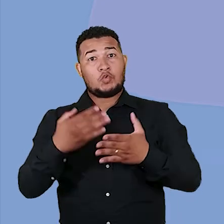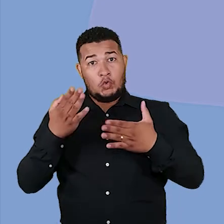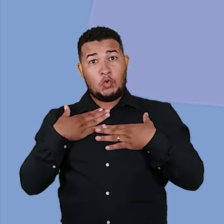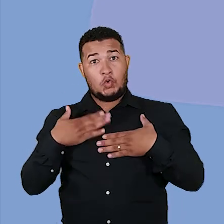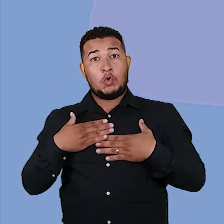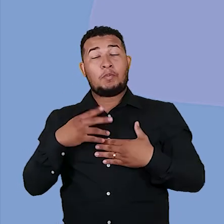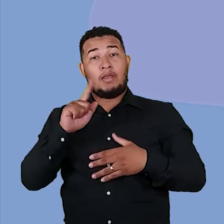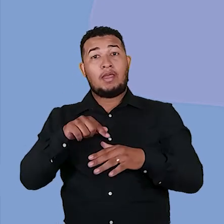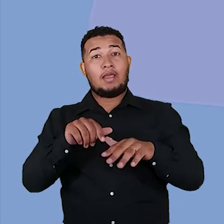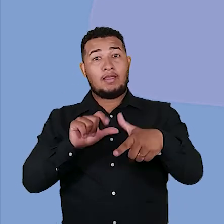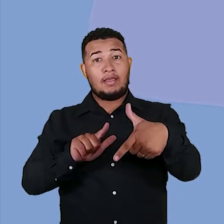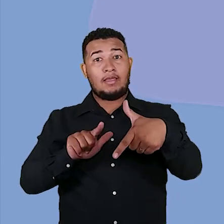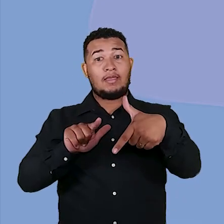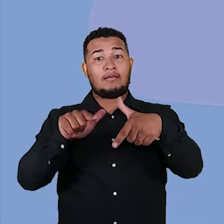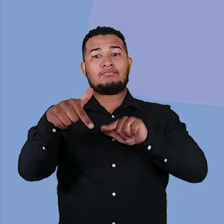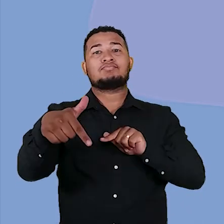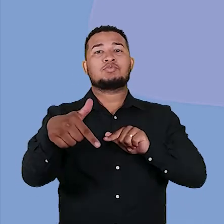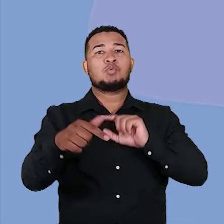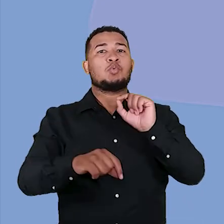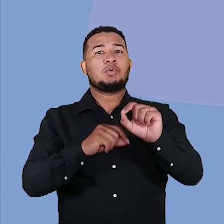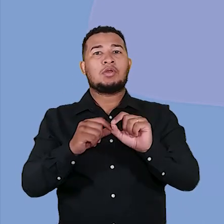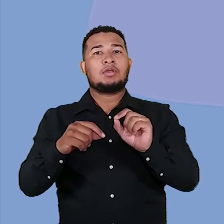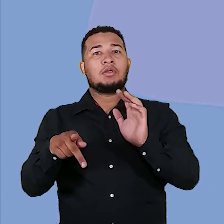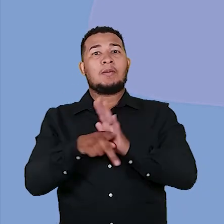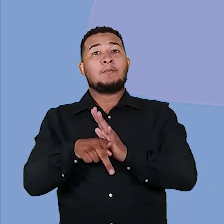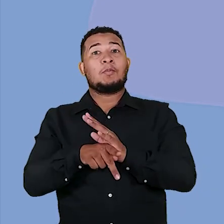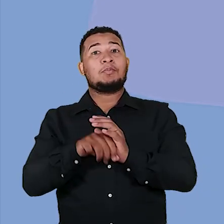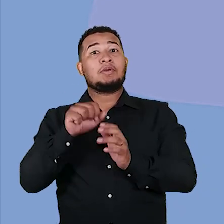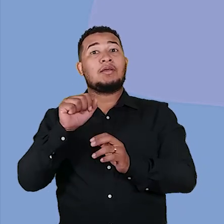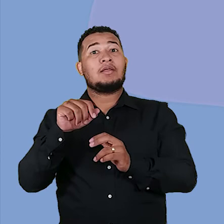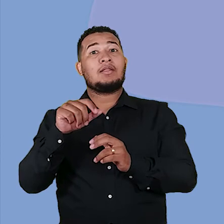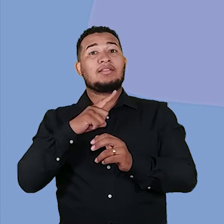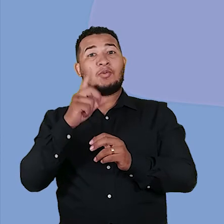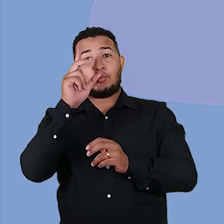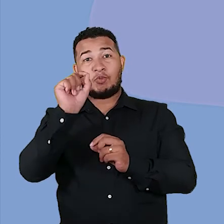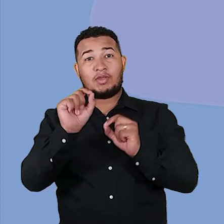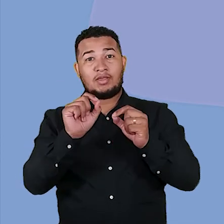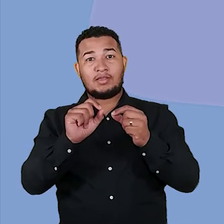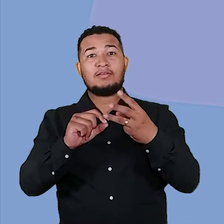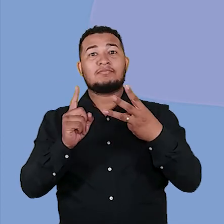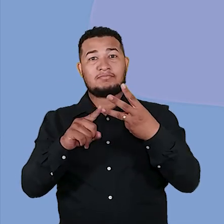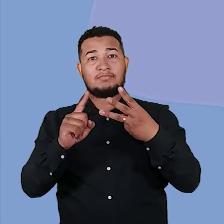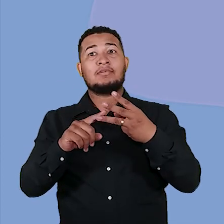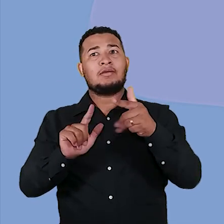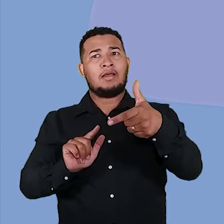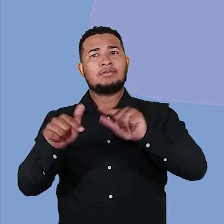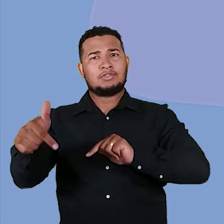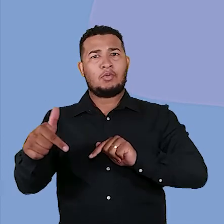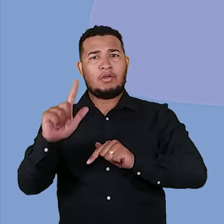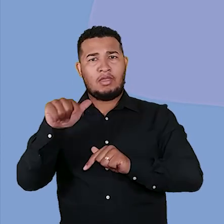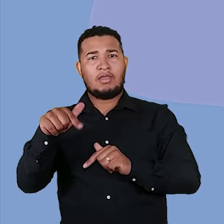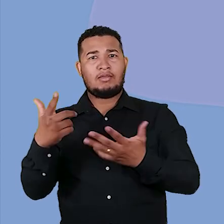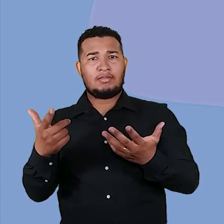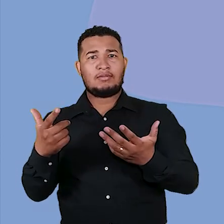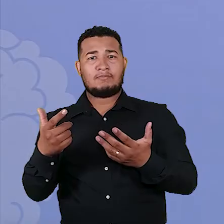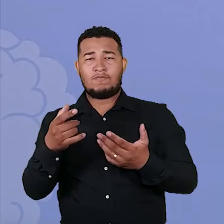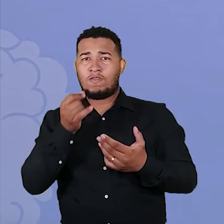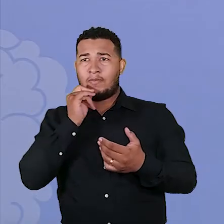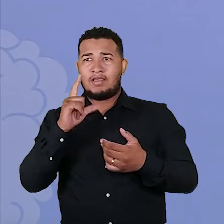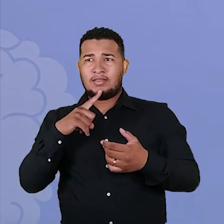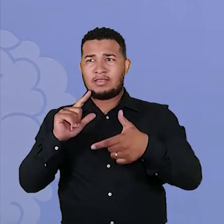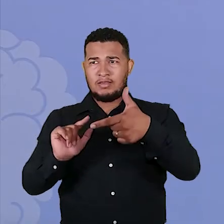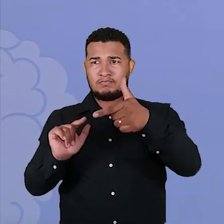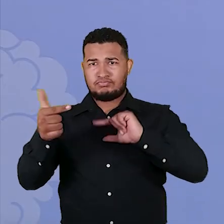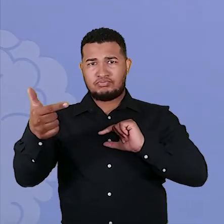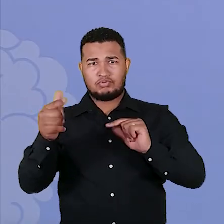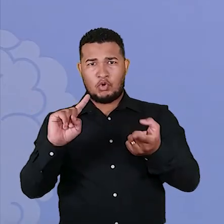assim. Nosso corpo mantém sempre uma reação oposta à do veículo, de acordo com a lei da ação e reação. Gente, pelo amor de